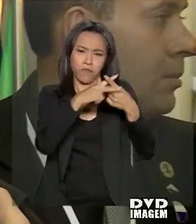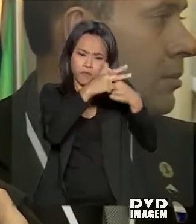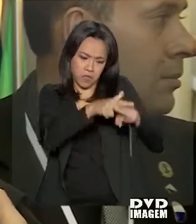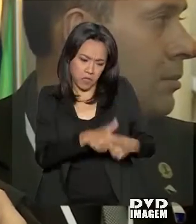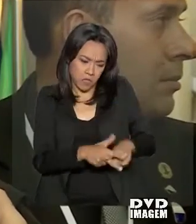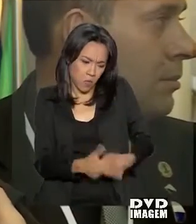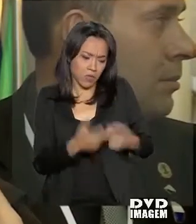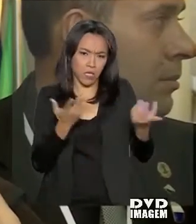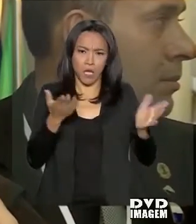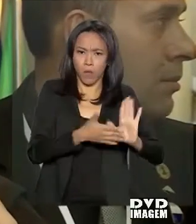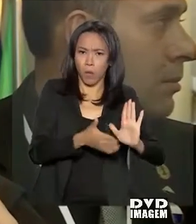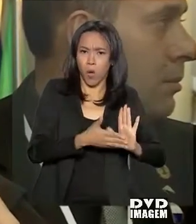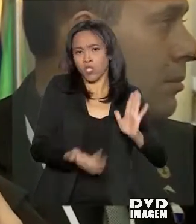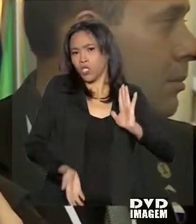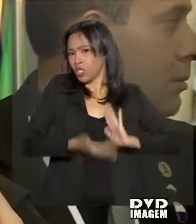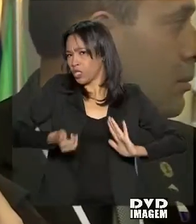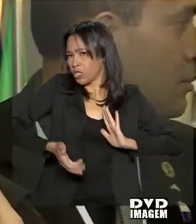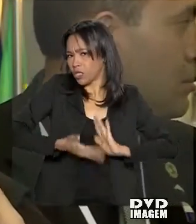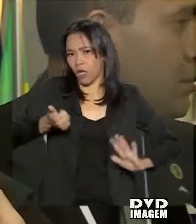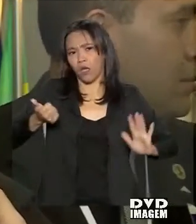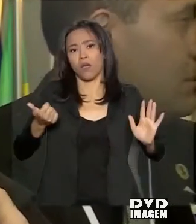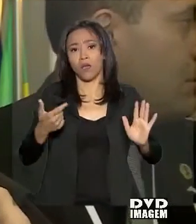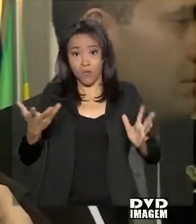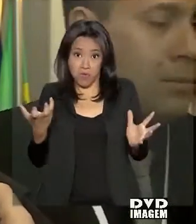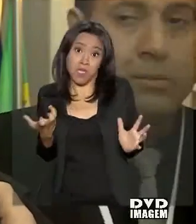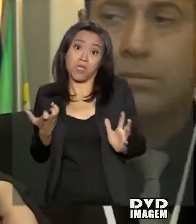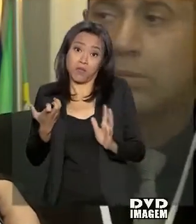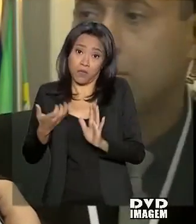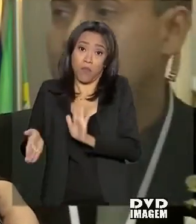coisa, é soberano, tá certo? A gente gostaria que passasse